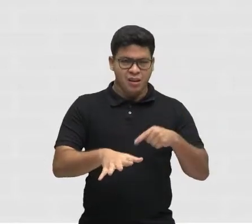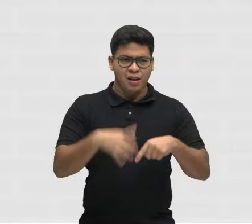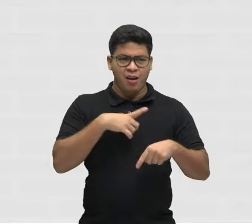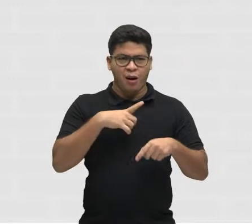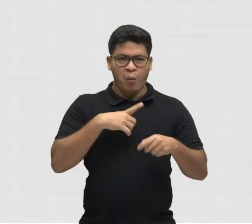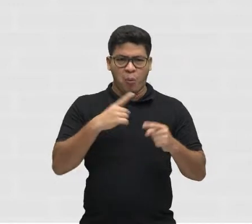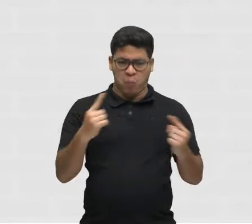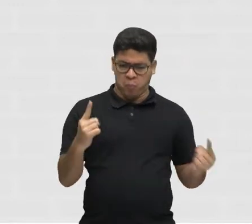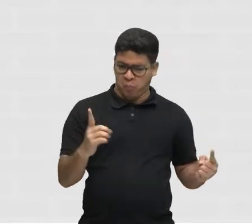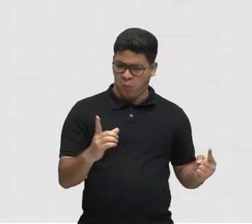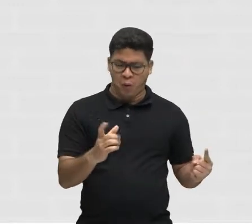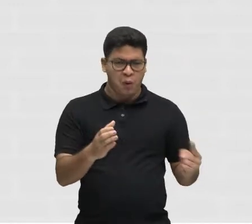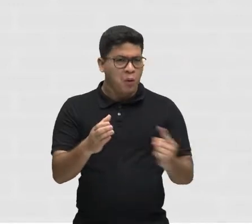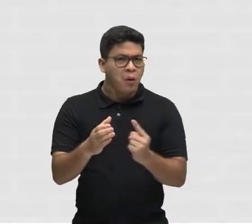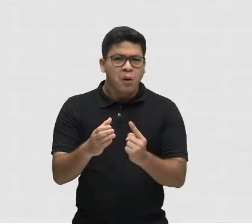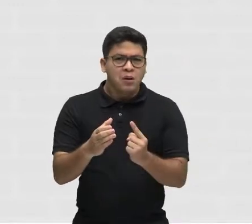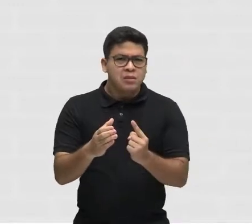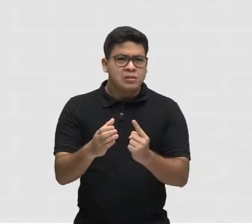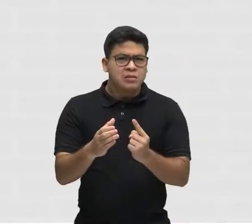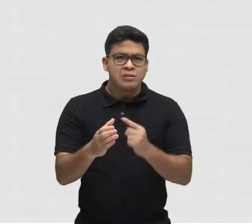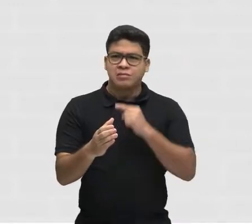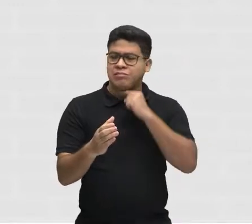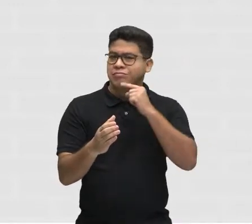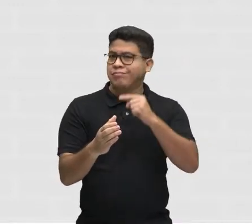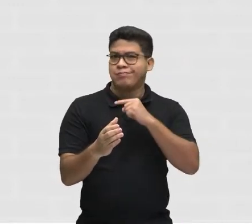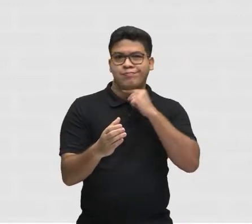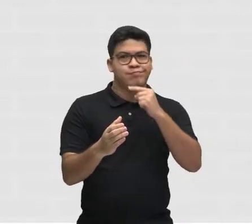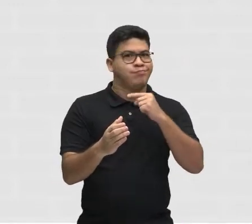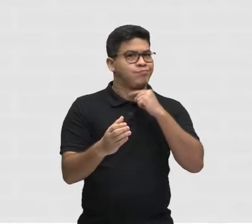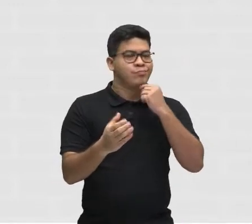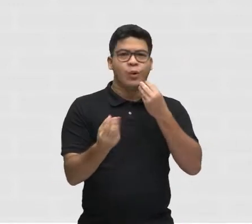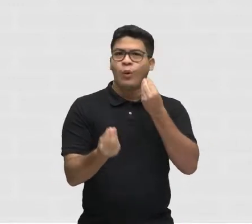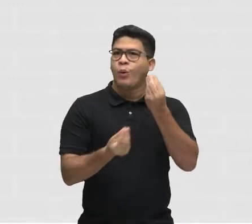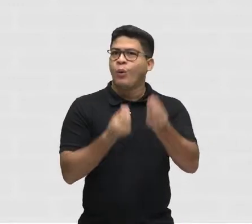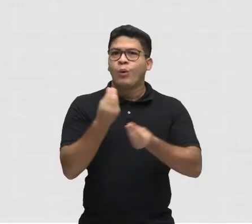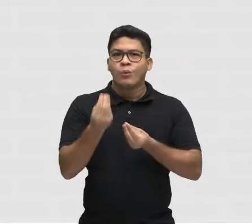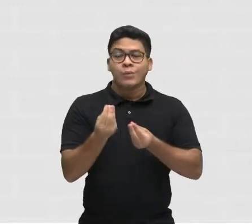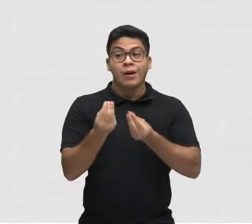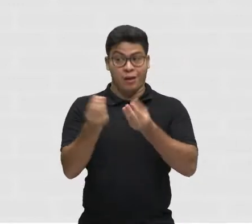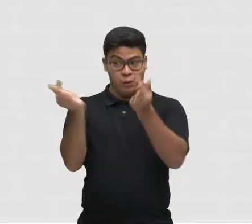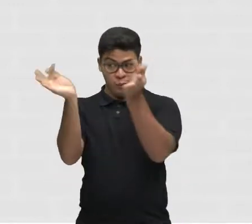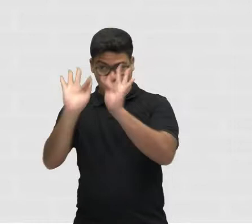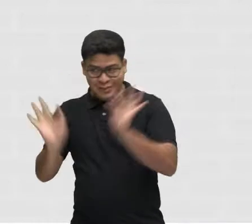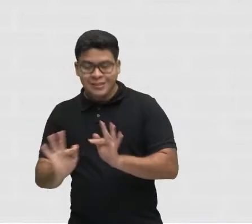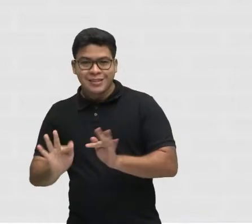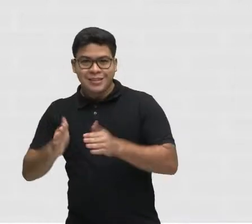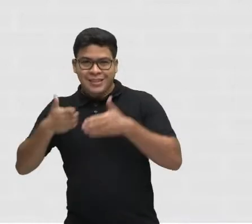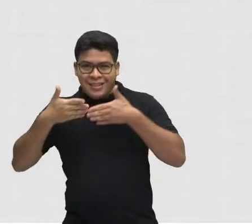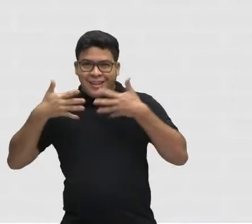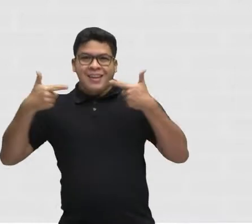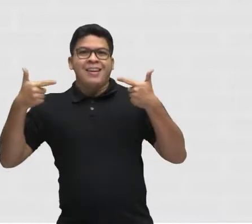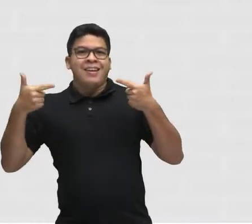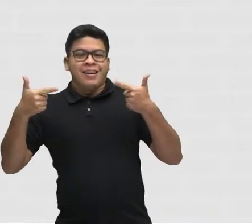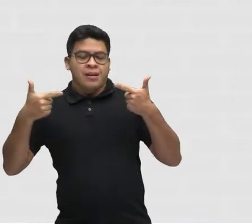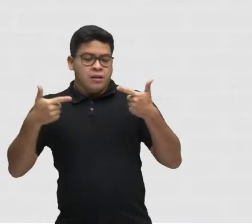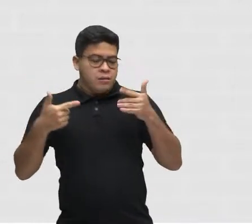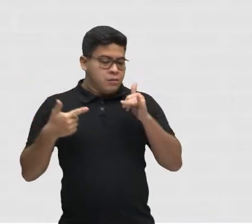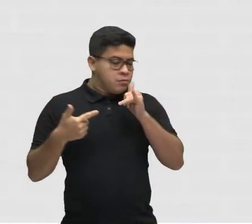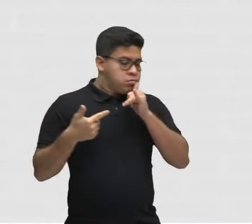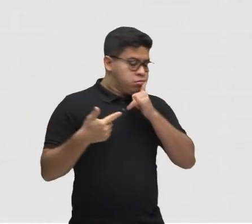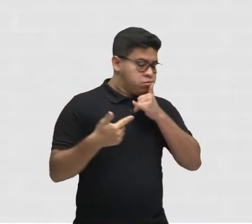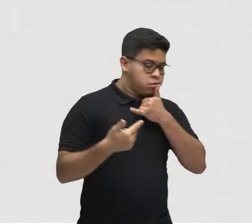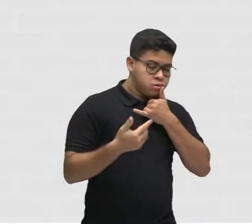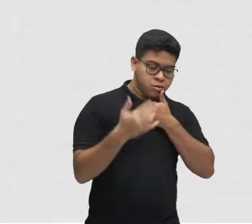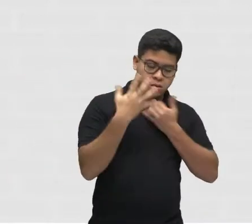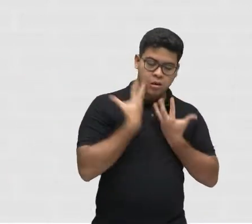Ou tem alguma coisa errada comigo, ou tem alguma coisa errada com o mundo. Estou muito feliz, ou estou muito triste. A gente vai vivenciando sentimentos, e aí a